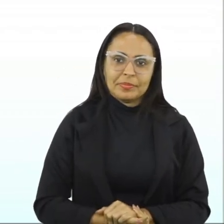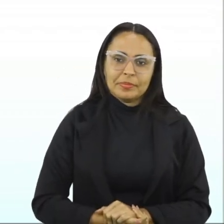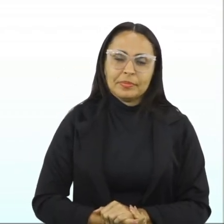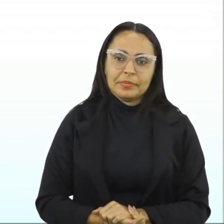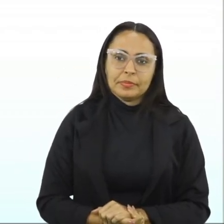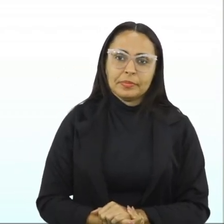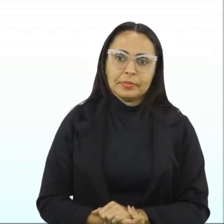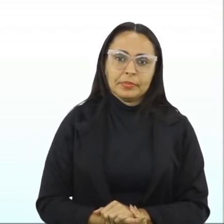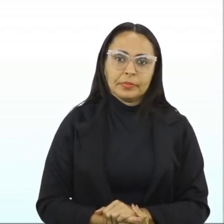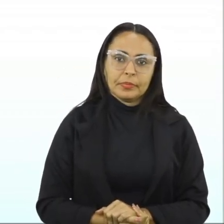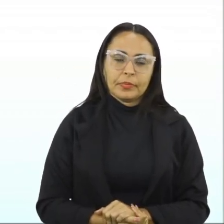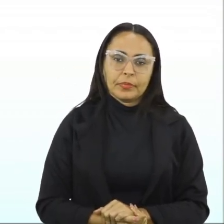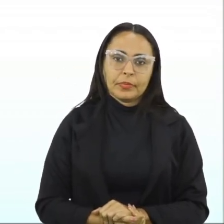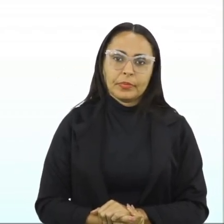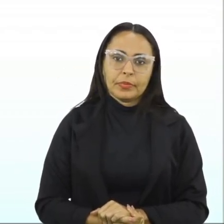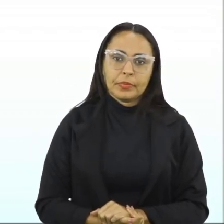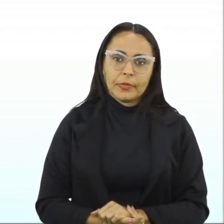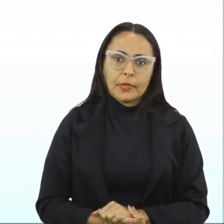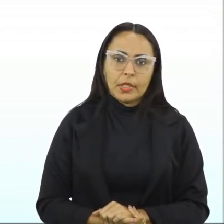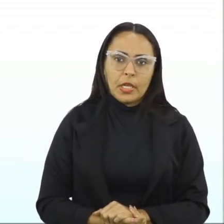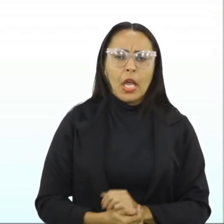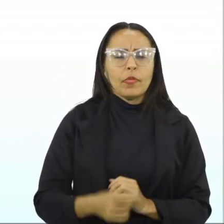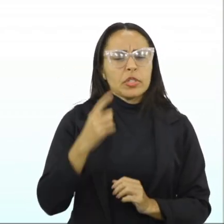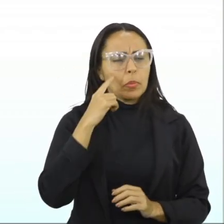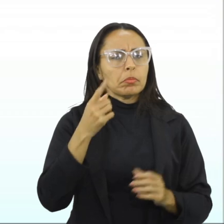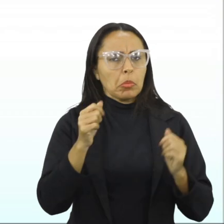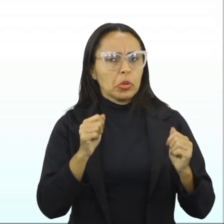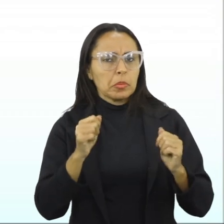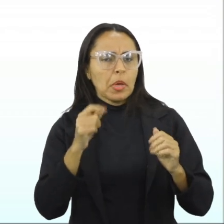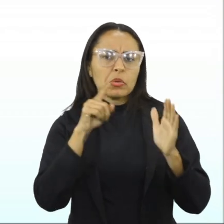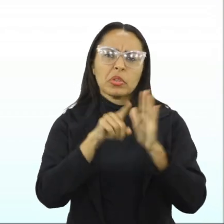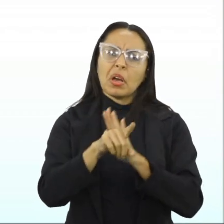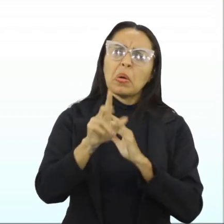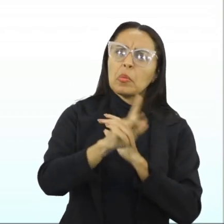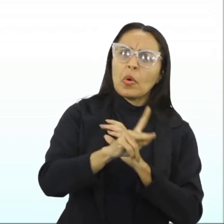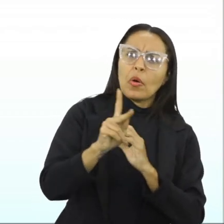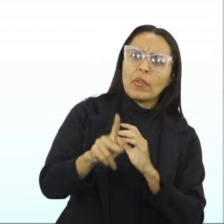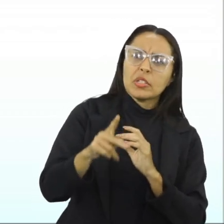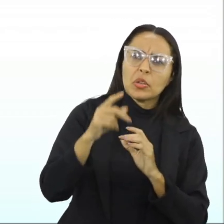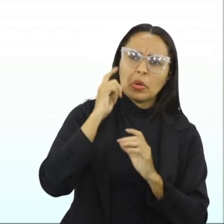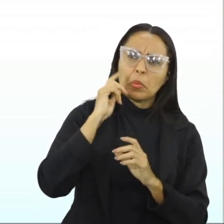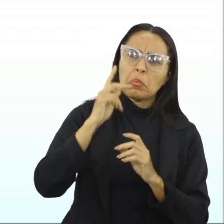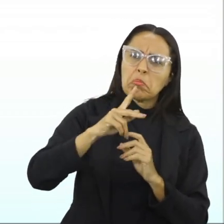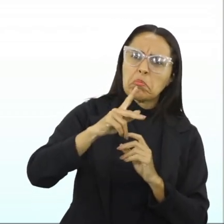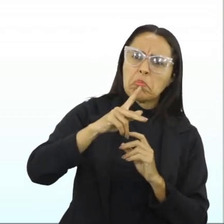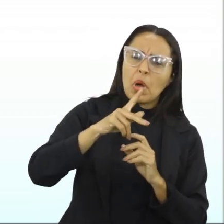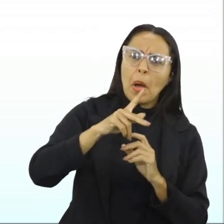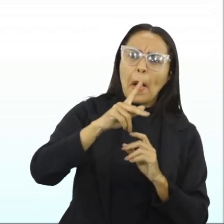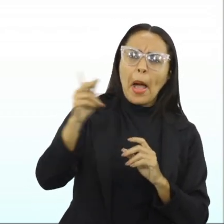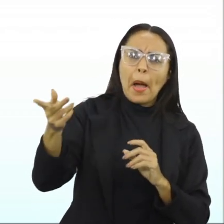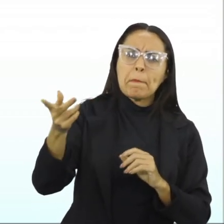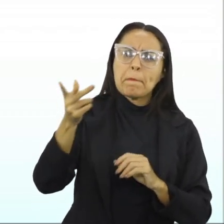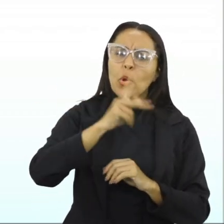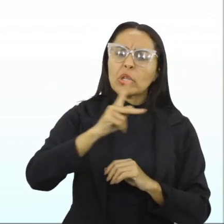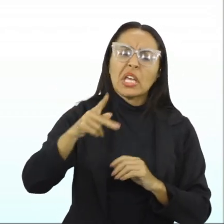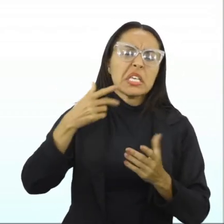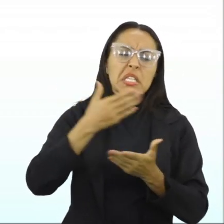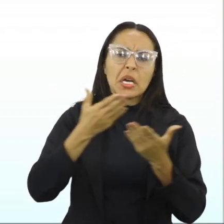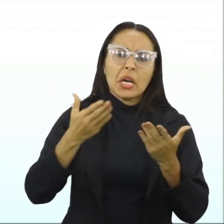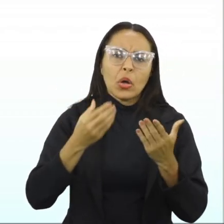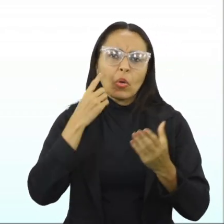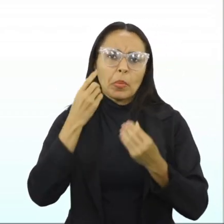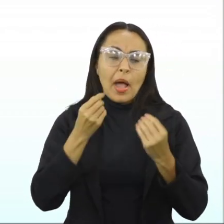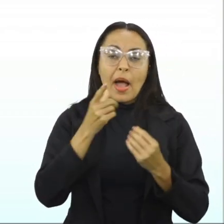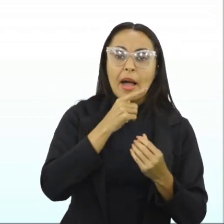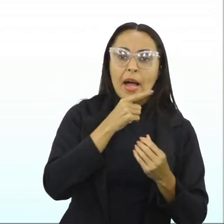mais ou menos 15% de proteínas. Aí você pode até me perguntar assim, Andrei, mas por que eu vou ter tanta proteína depois da água? Porque, olha, água